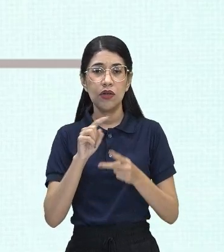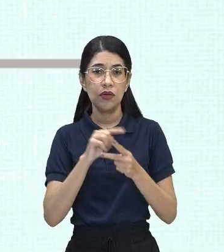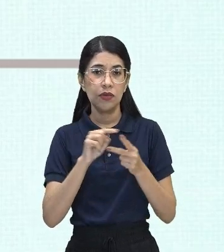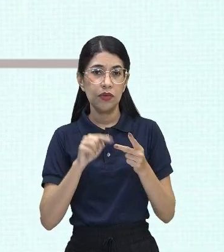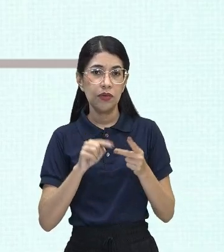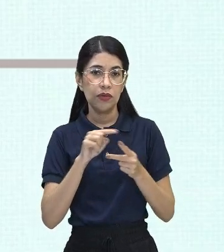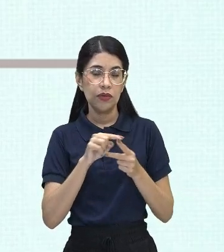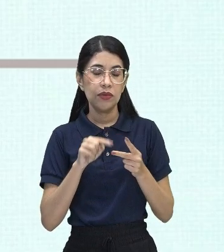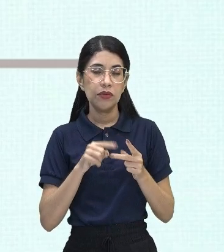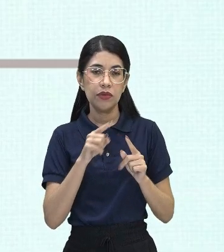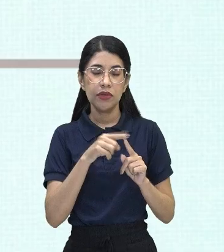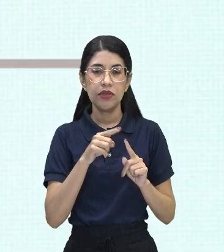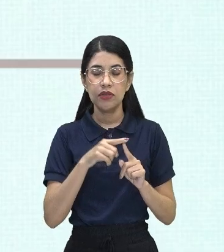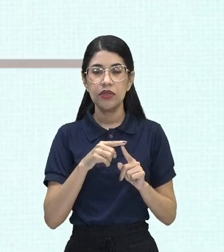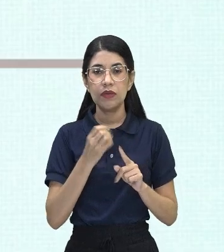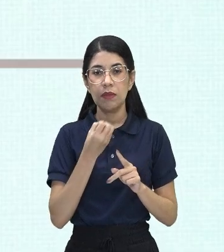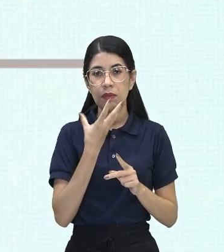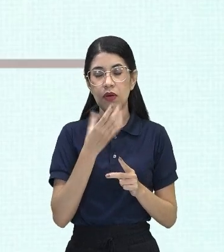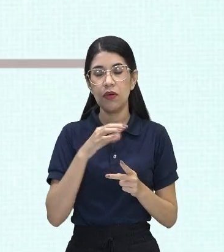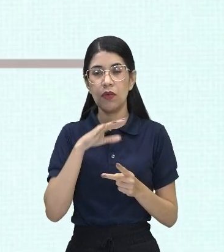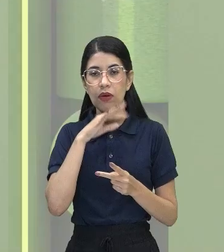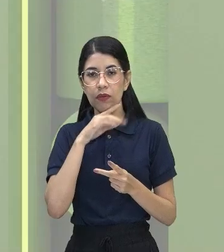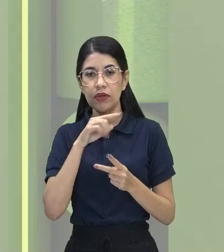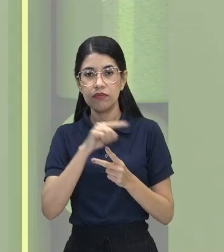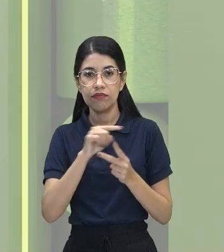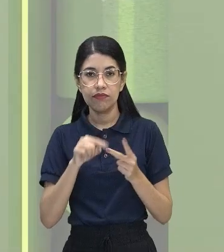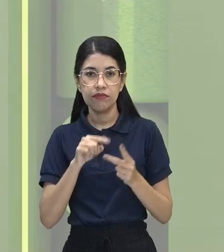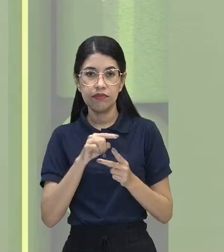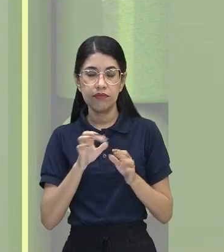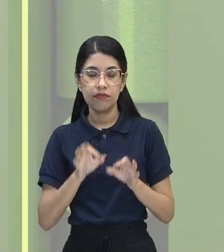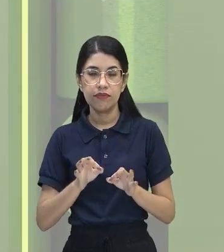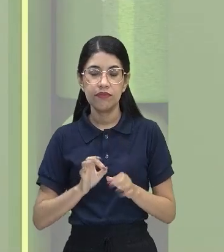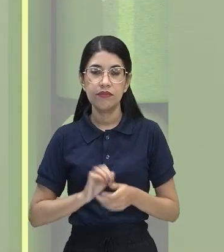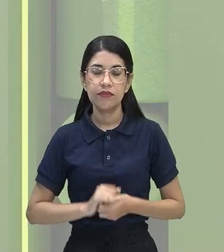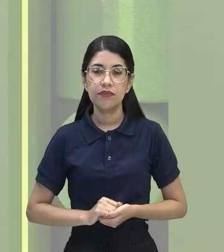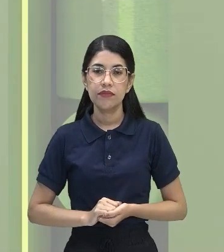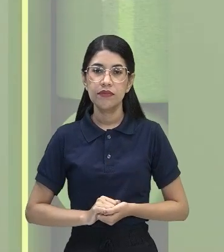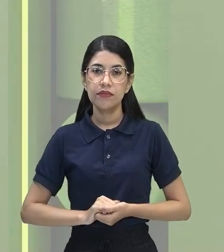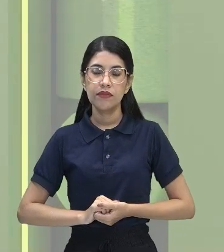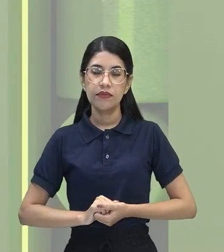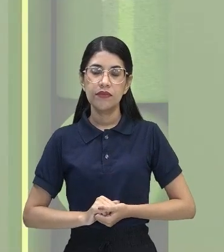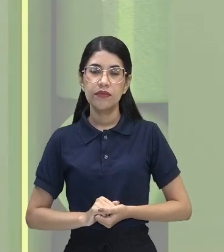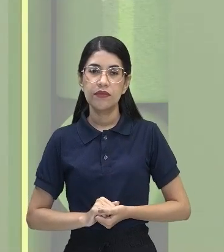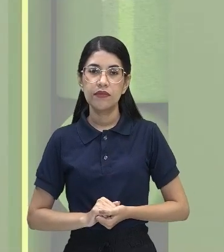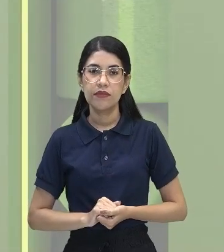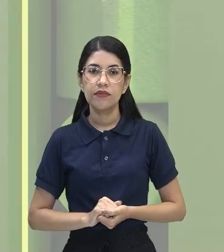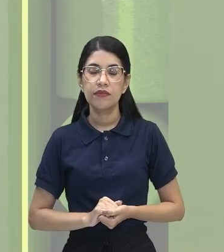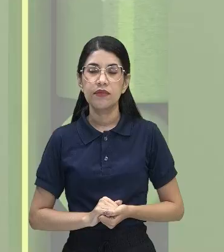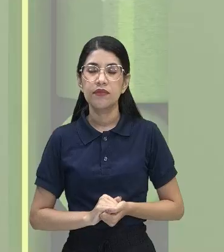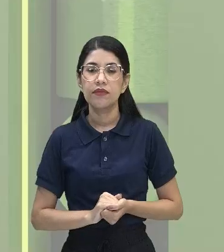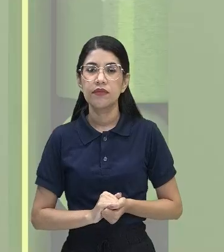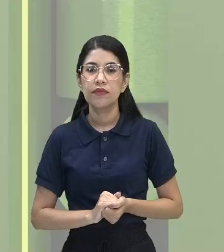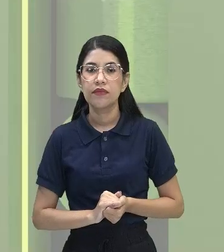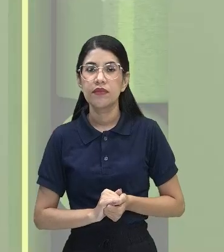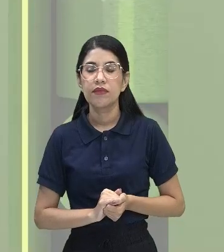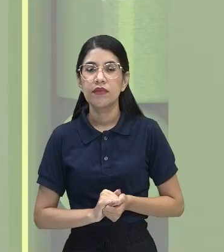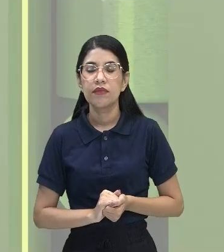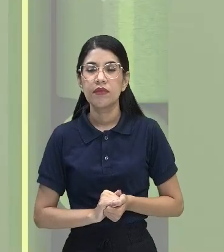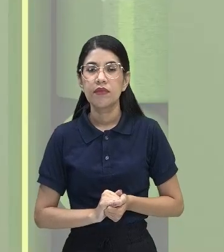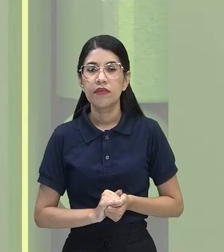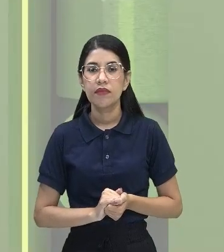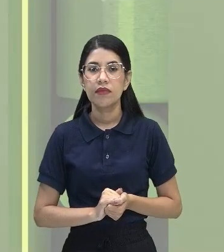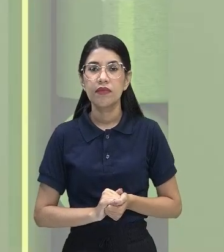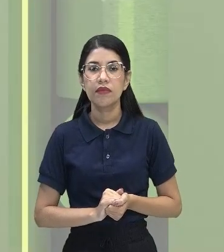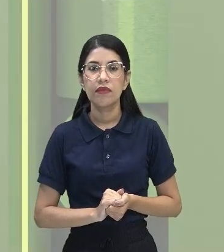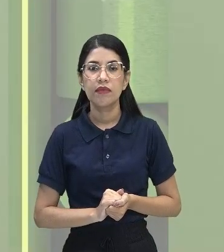nessa situação aí, o pulso resultante de uma onda com interferência destrutiva. Tá legal, pessoal? Então aí nós